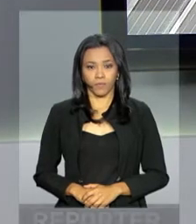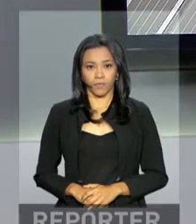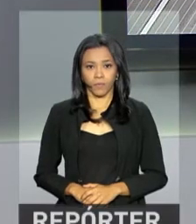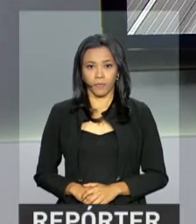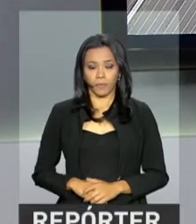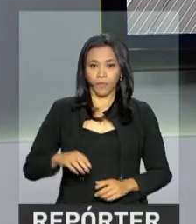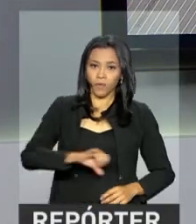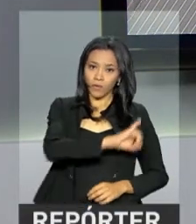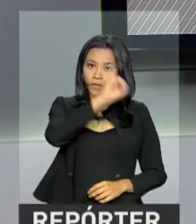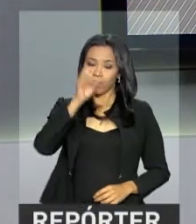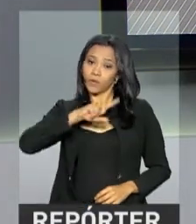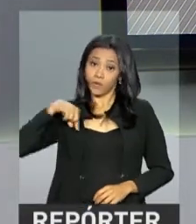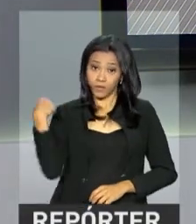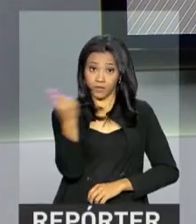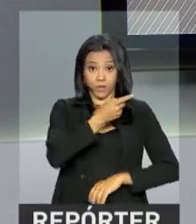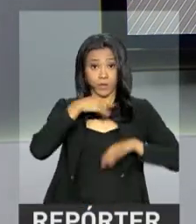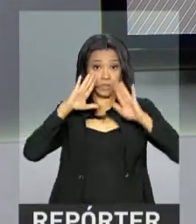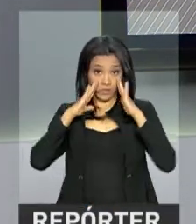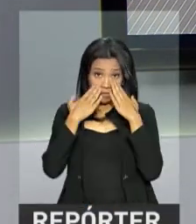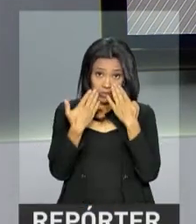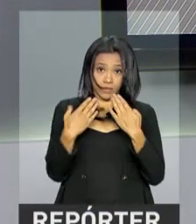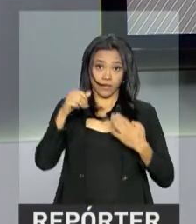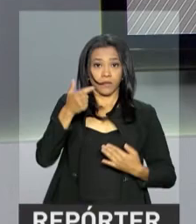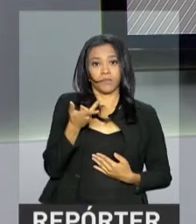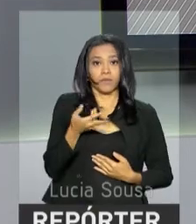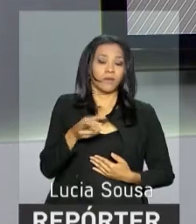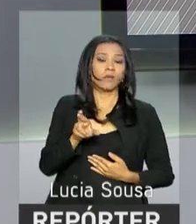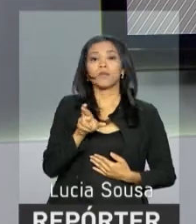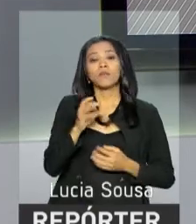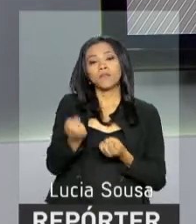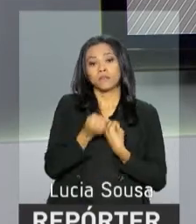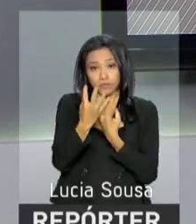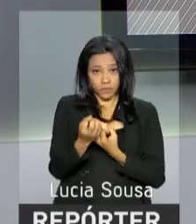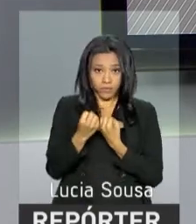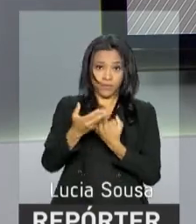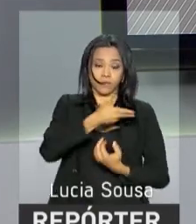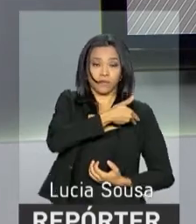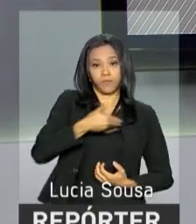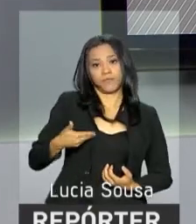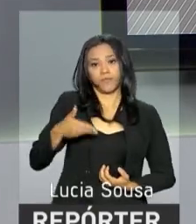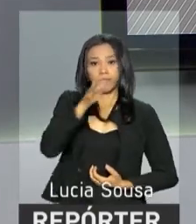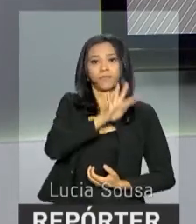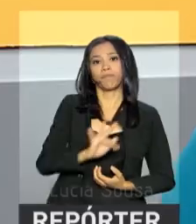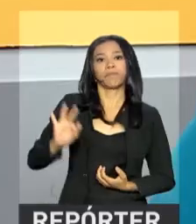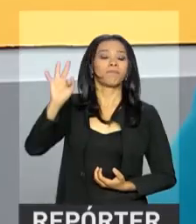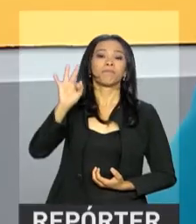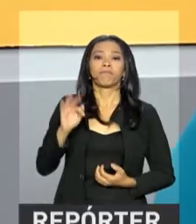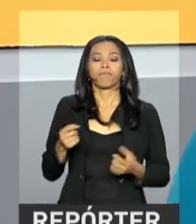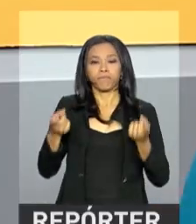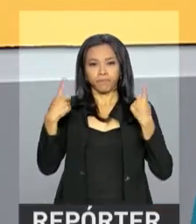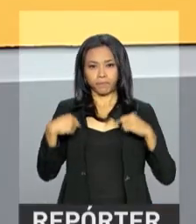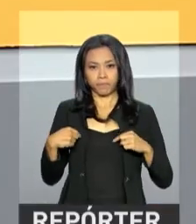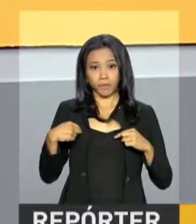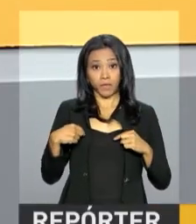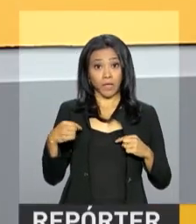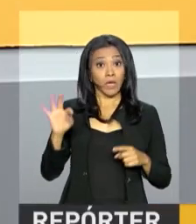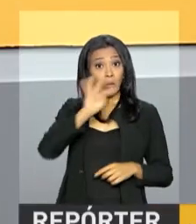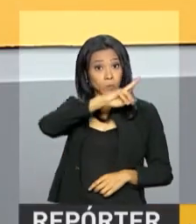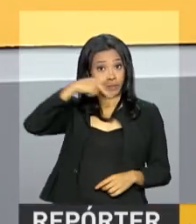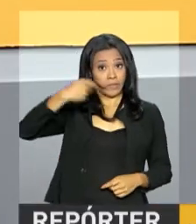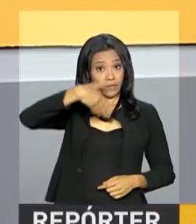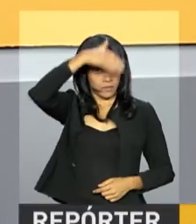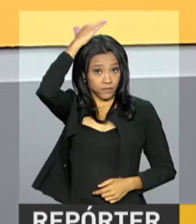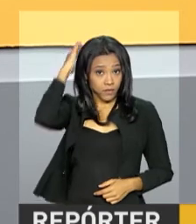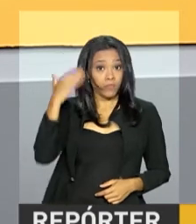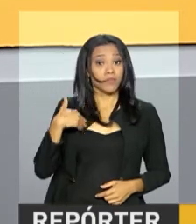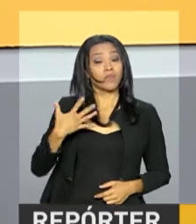olá estamos de volta com o repórter nbr as notícias do governo federal o presidente michel temer